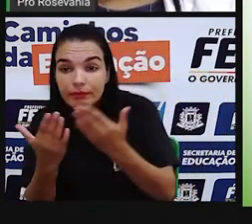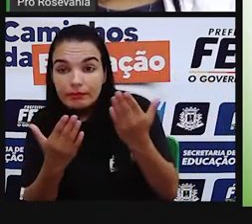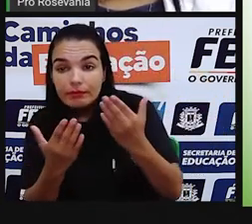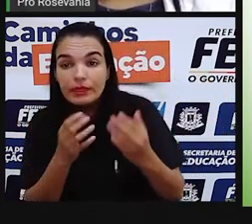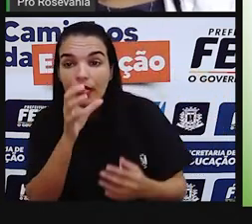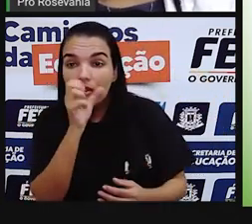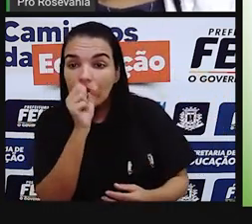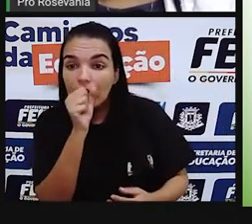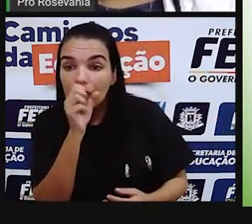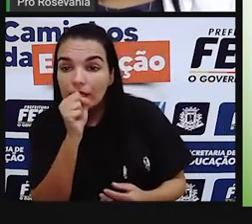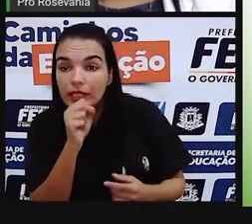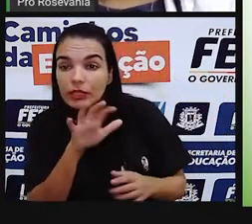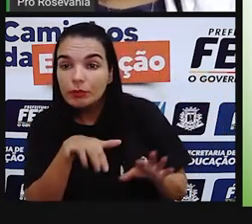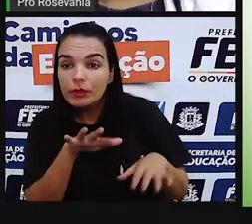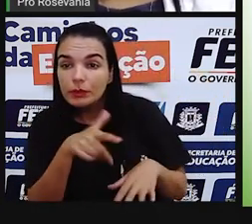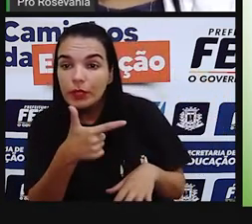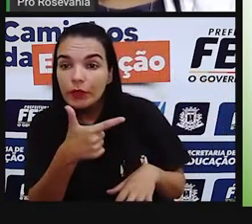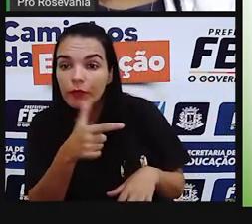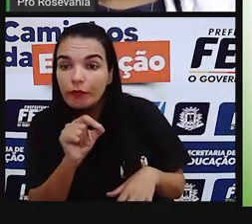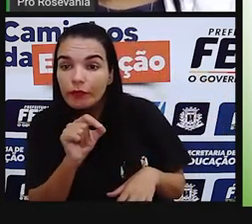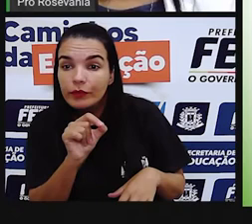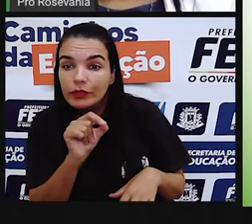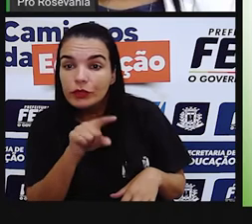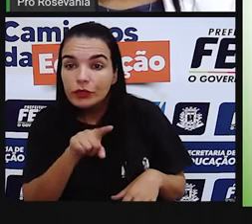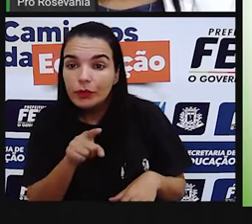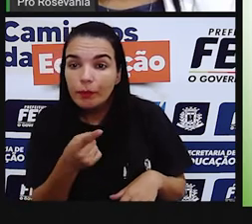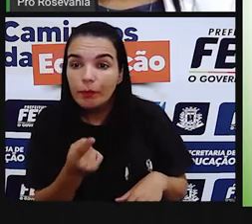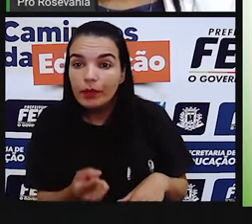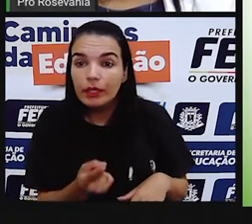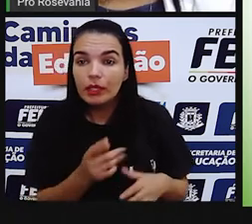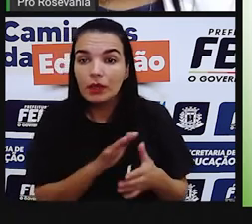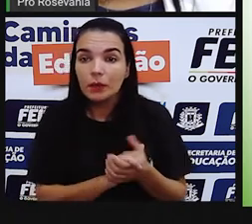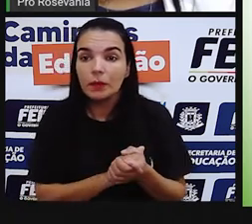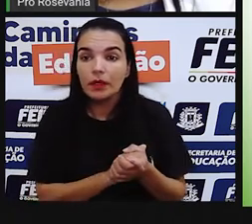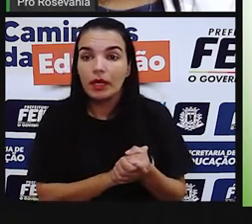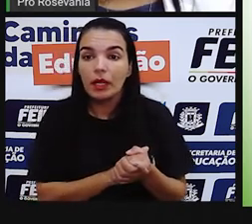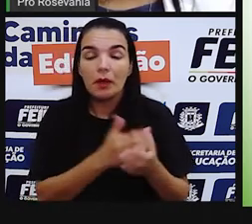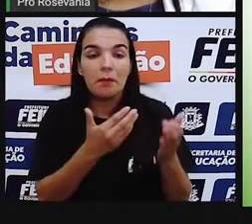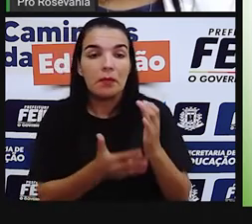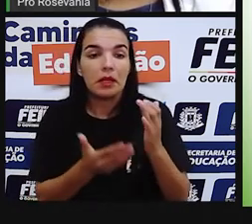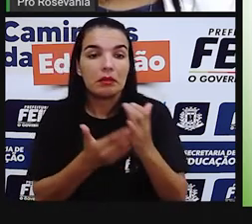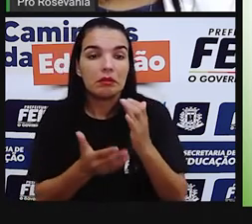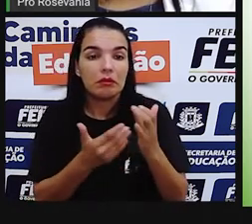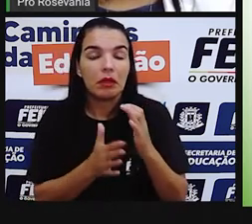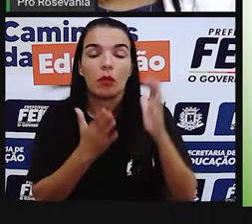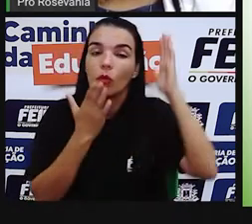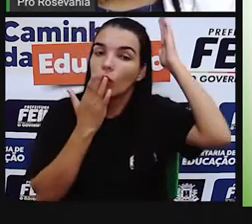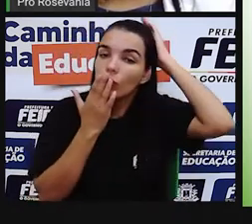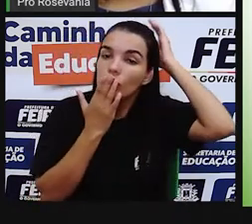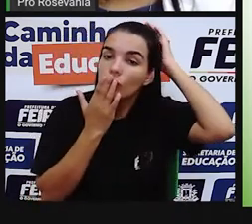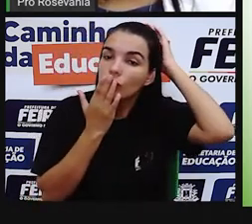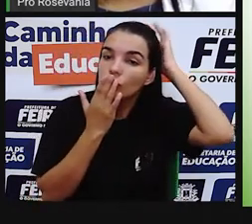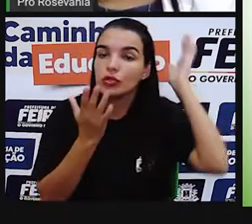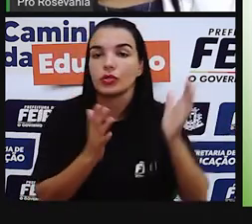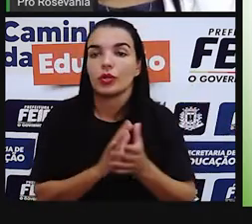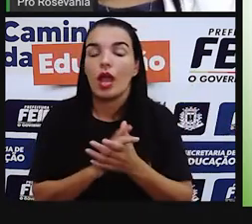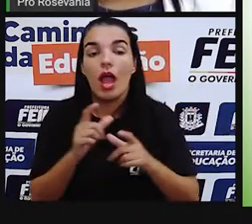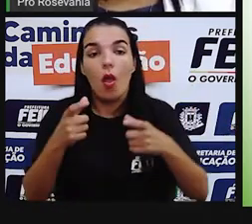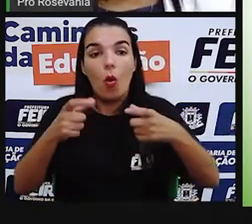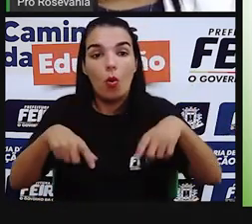20 mil, e o amarelo, de 2 a 10 mil. Então, esses pontos aqui de amarelo são os pontos que